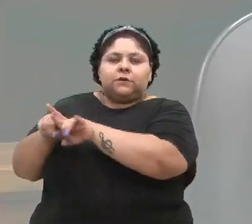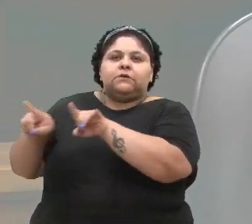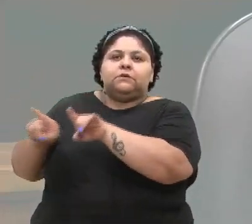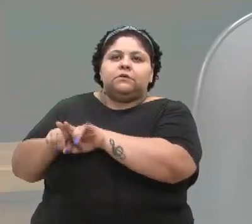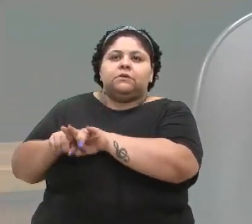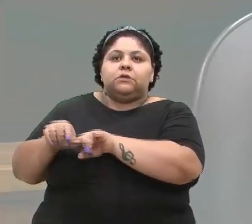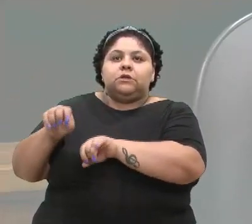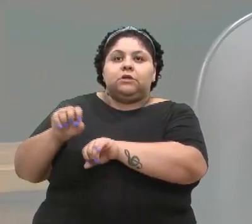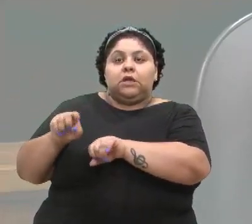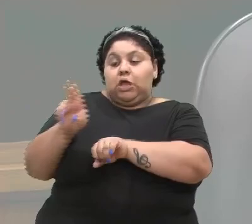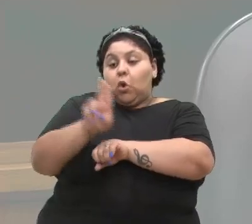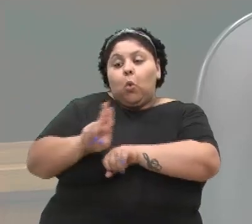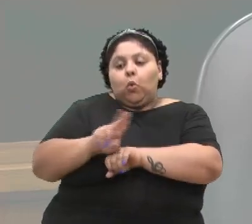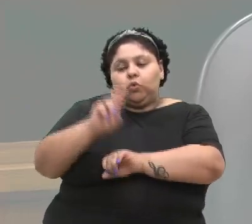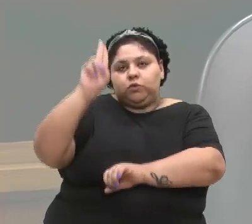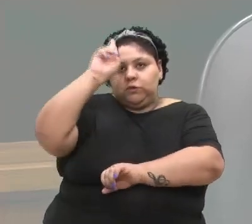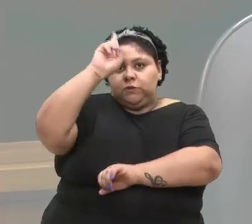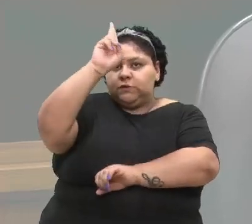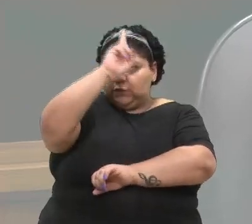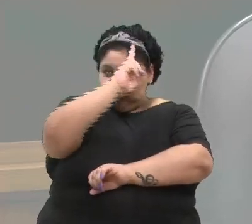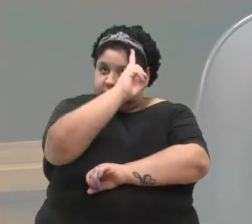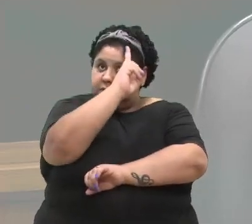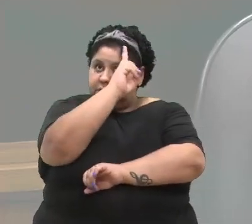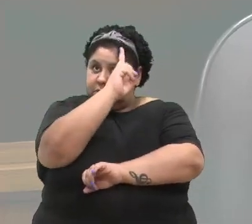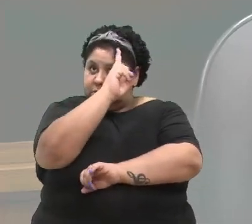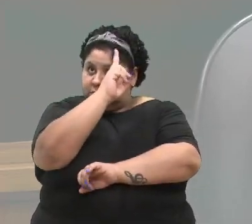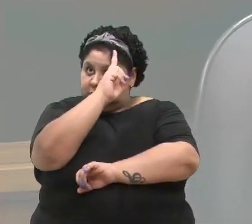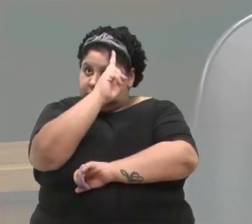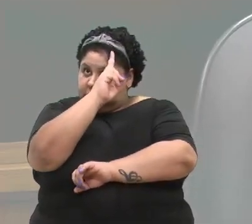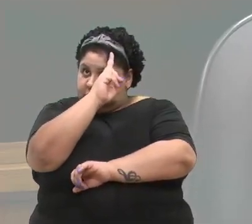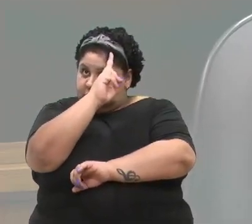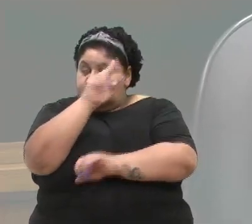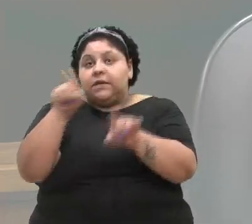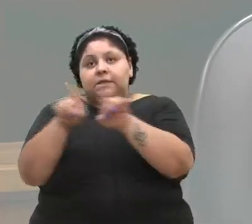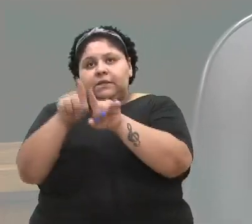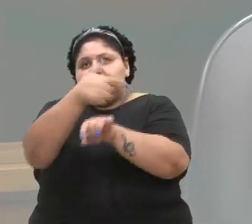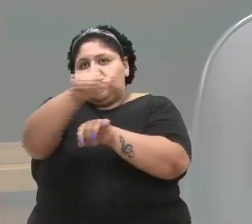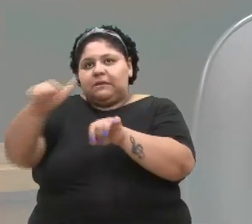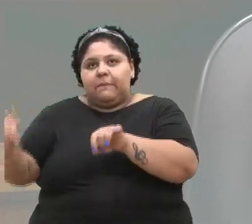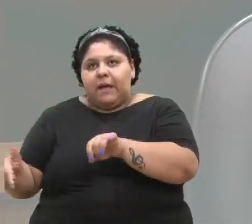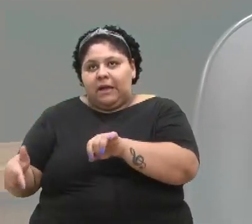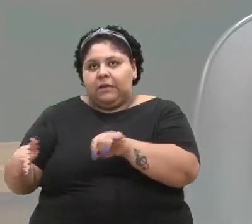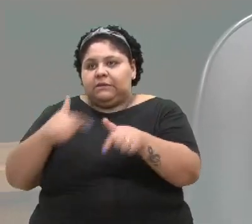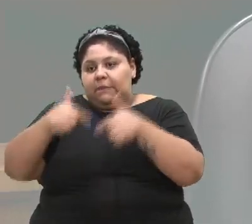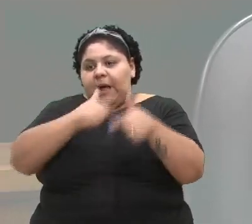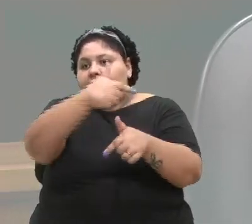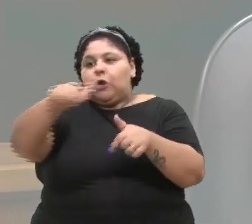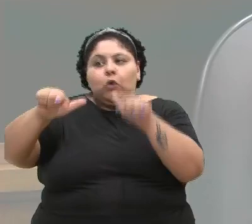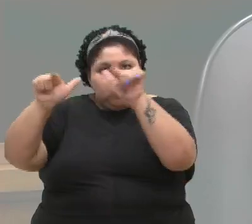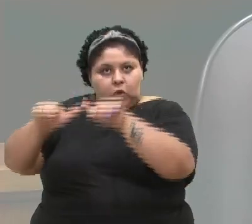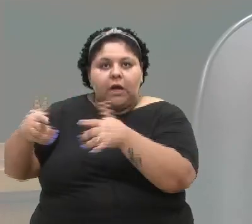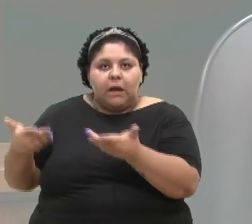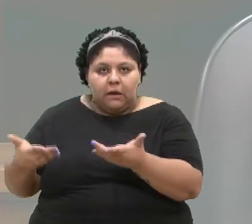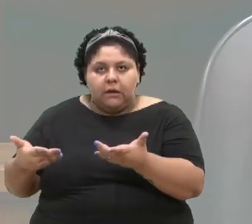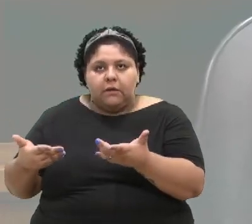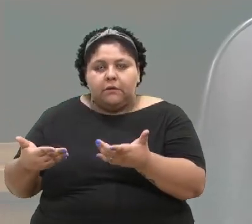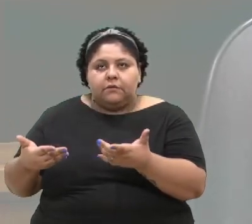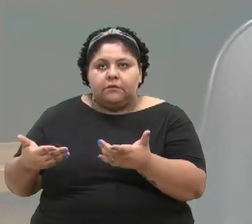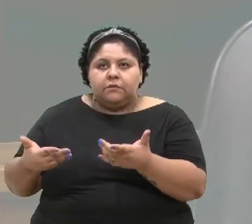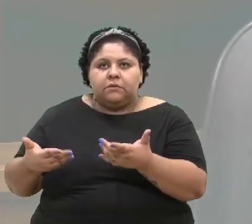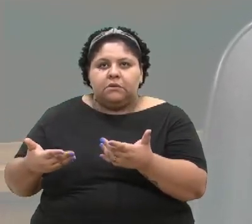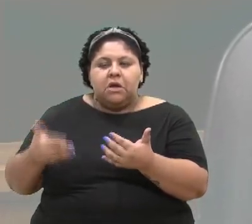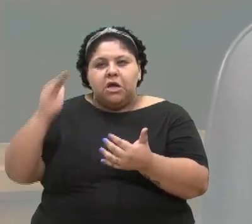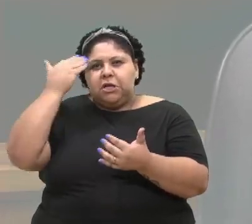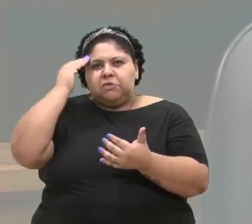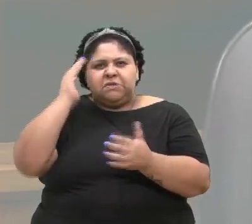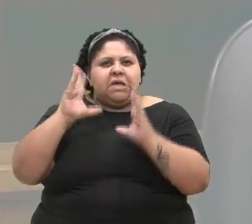do aplicativo além do seu trabalho, eu não saberia dizer, gostaria até de saber disso, se é a maioria